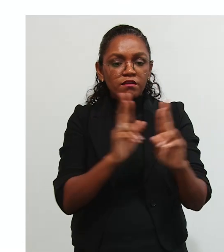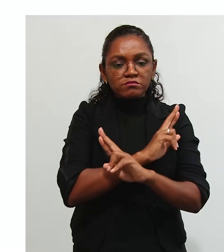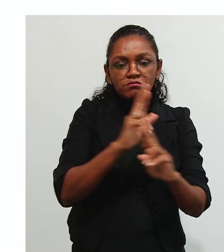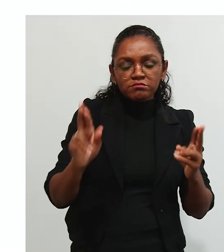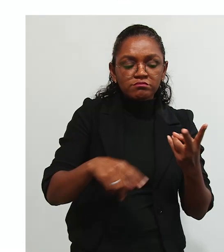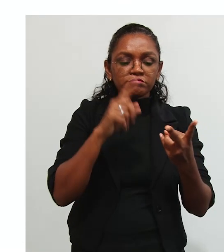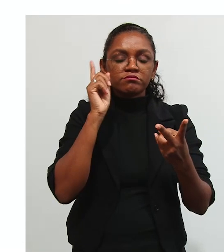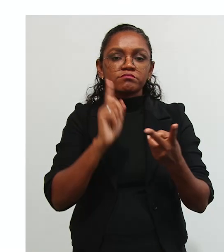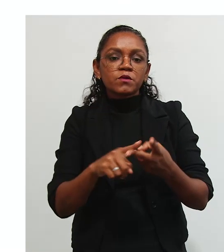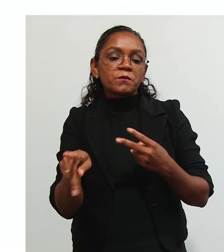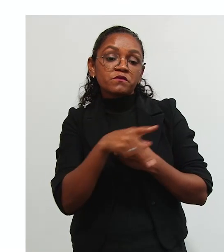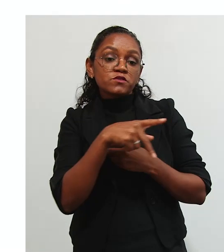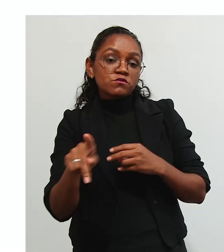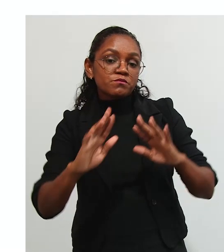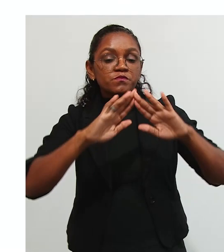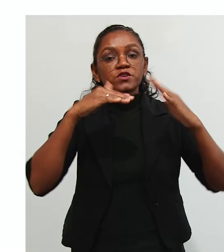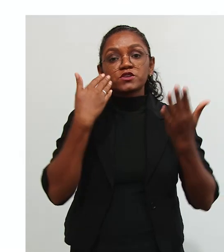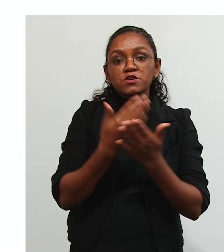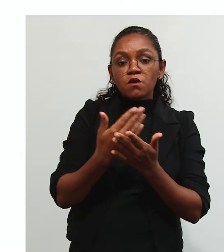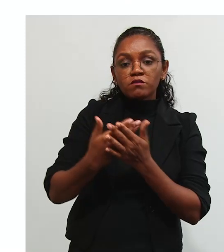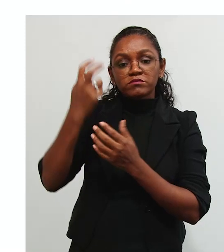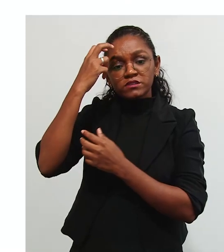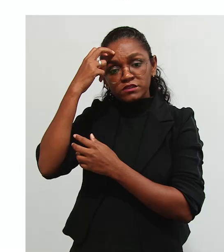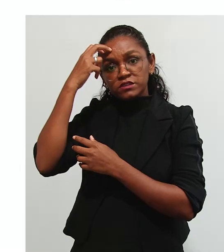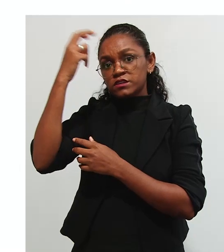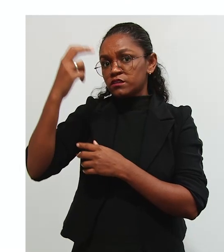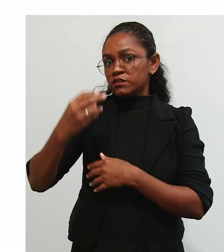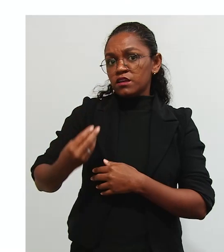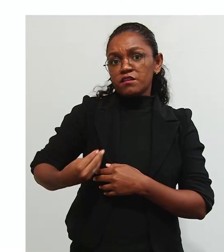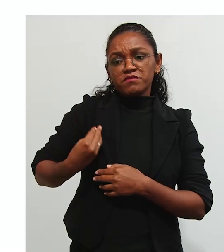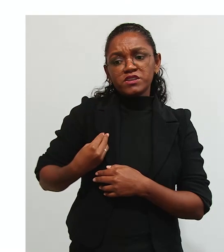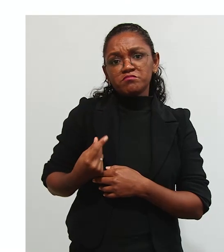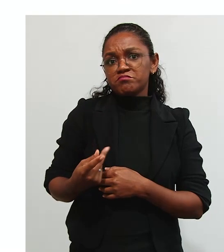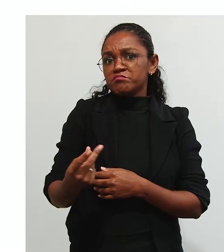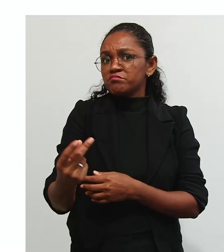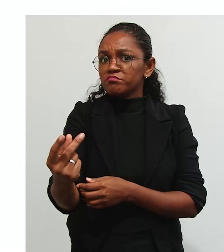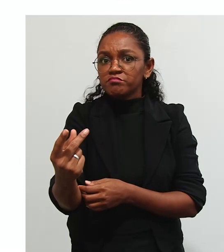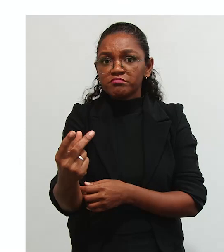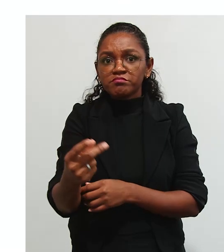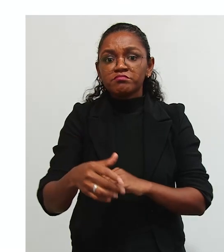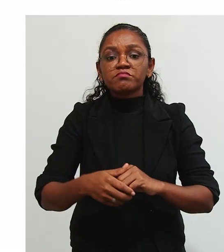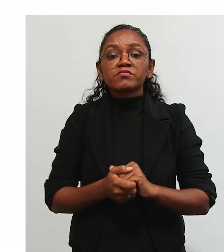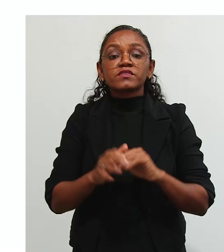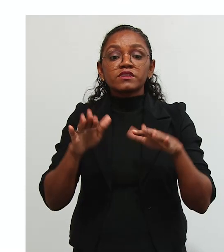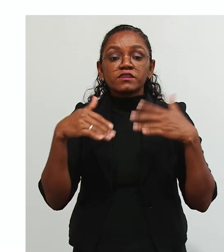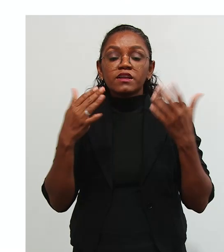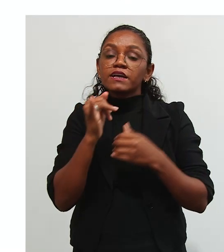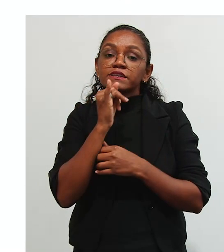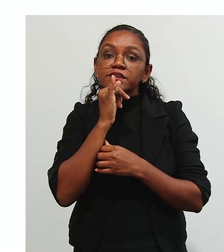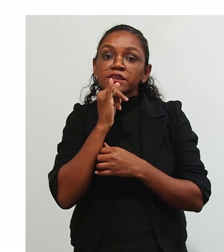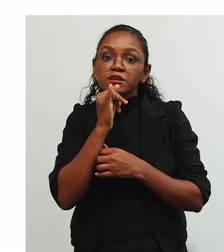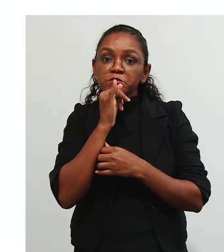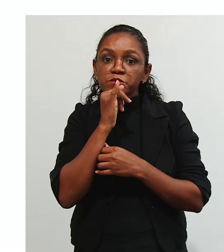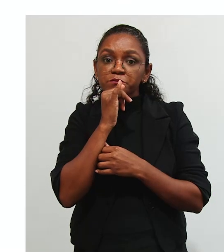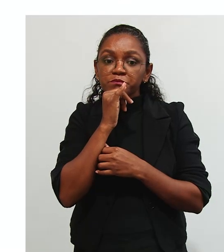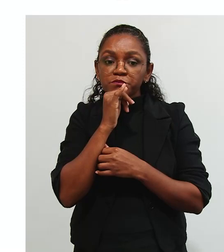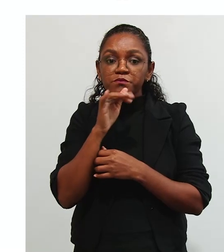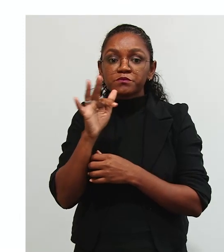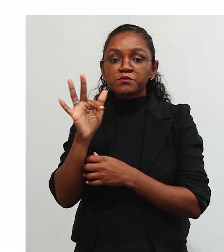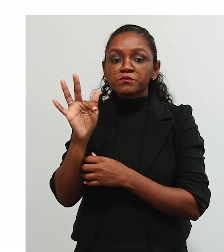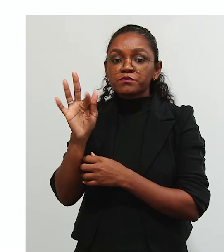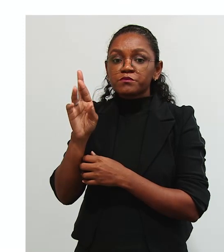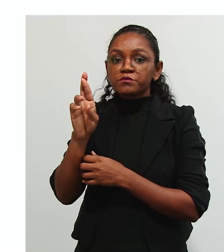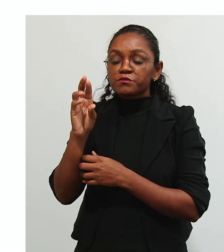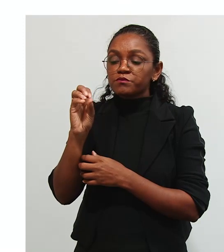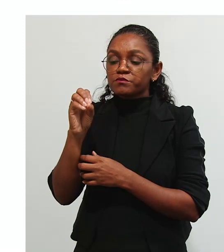escola, à inteligência, e, enfim, para toda a sua vida. E aqui eu trouxe um exemplo da noção de fronteira. Quando a gente